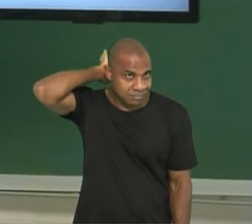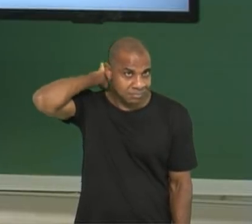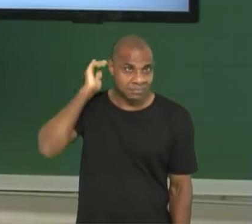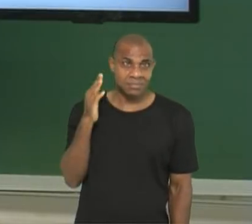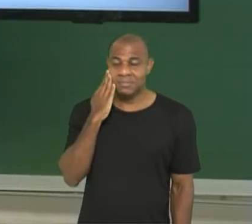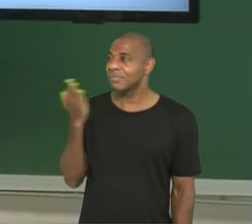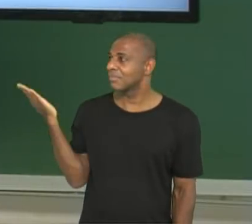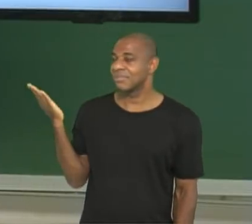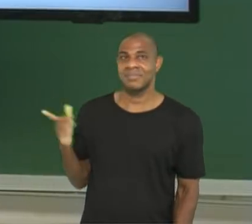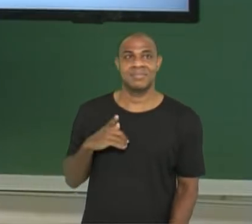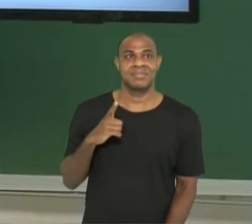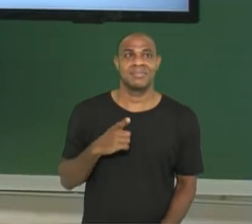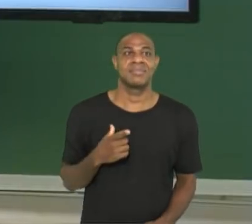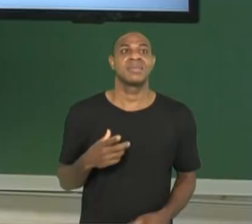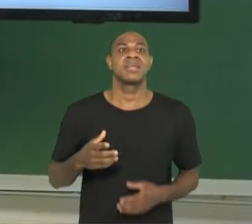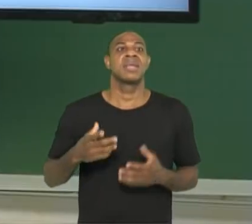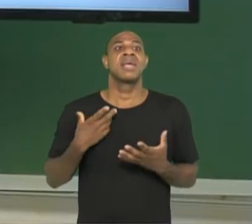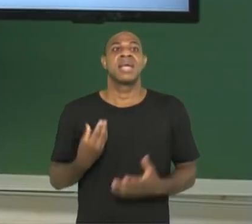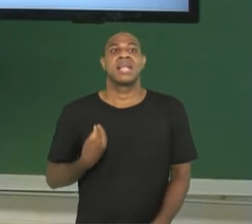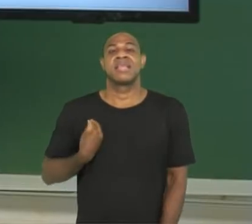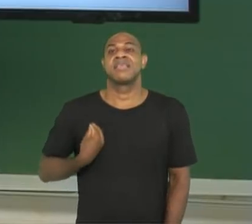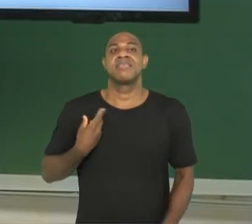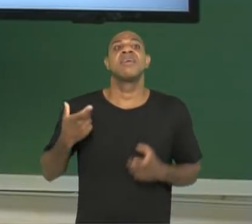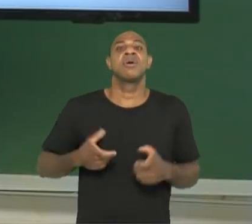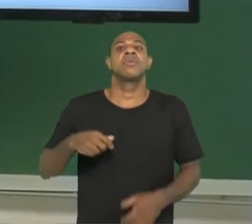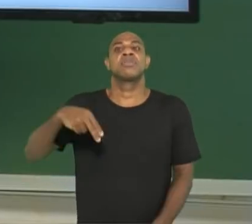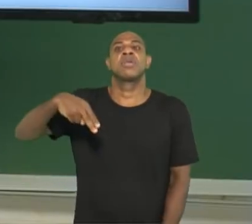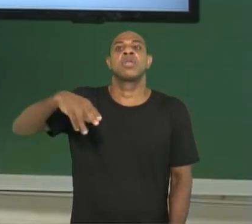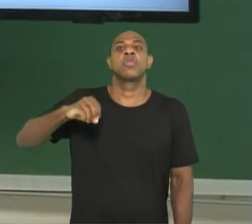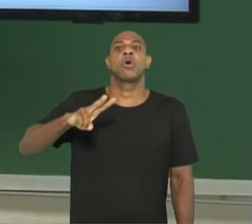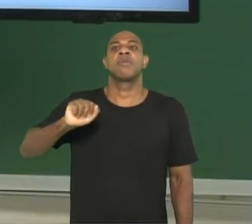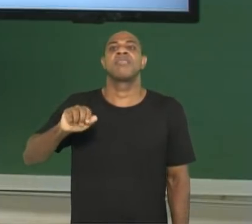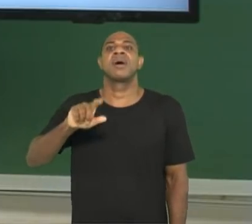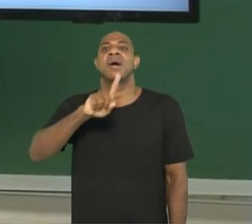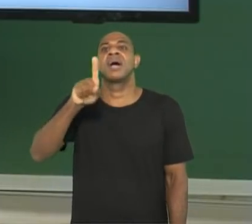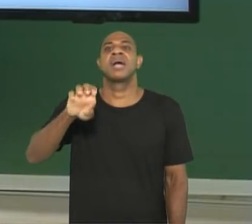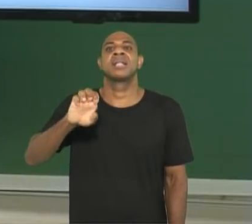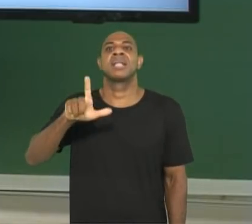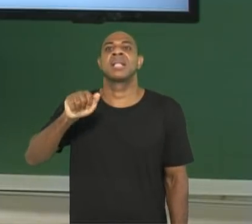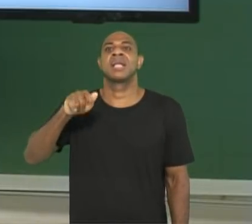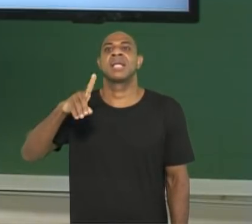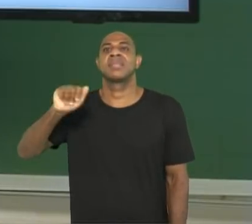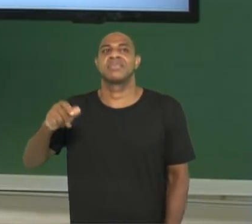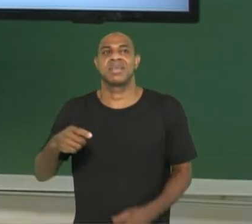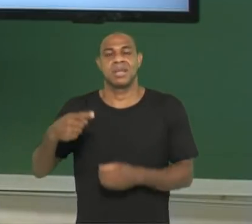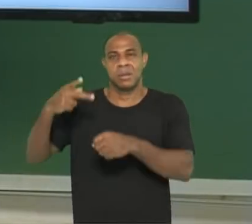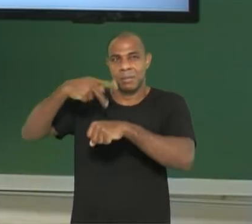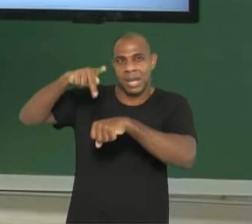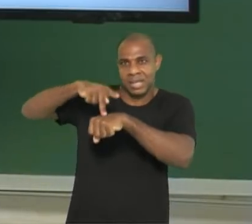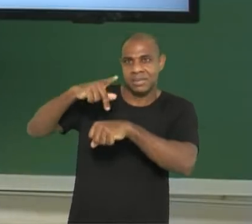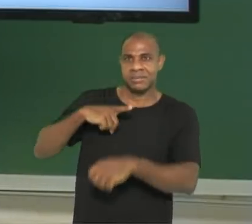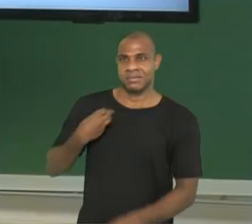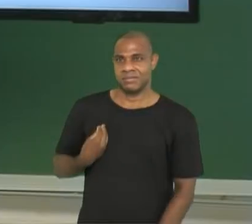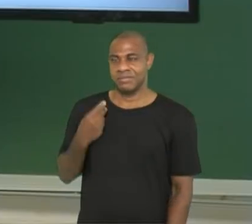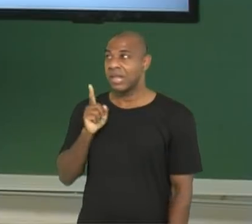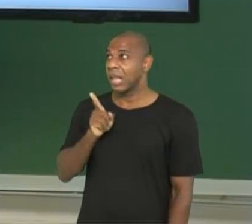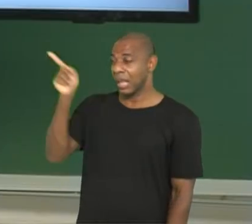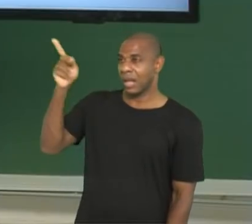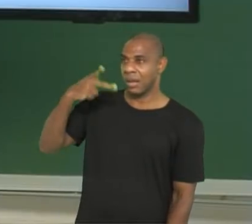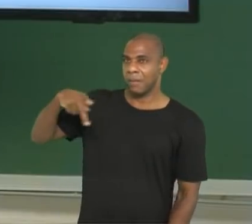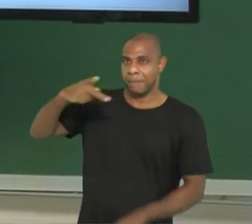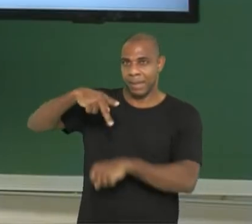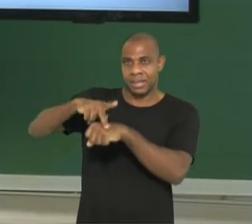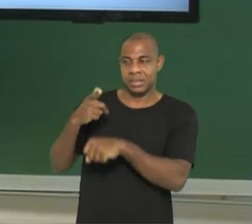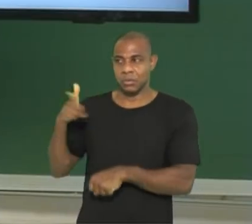são bem pré-históricos, eles parecem dinossauros mesmo. Nós temos os esquamatas ou escamados, que é o